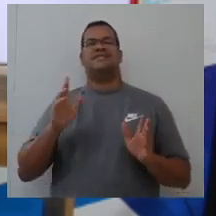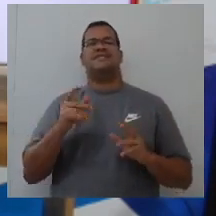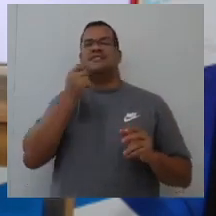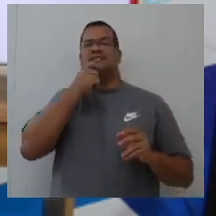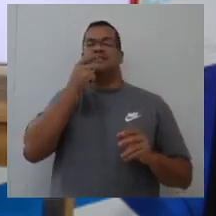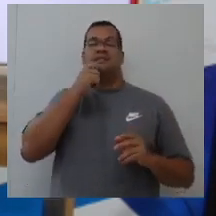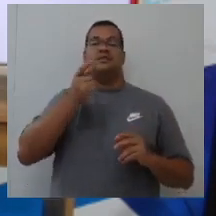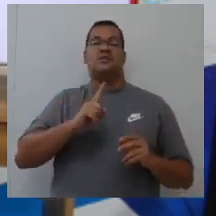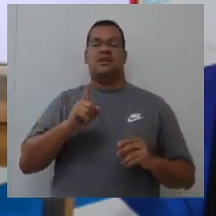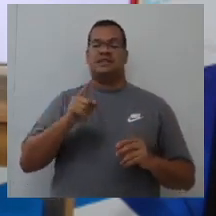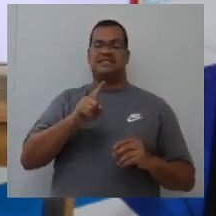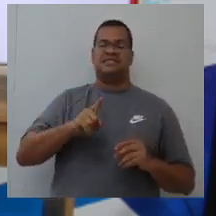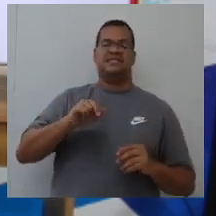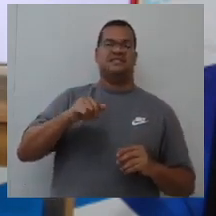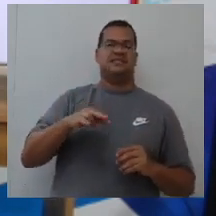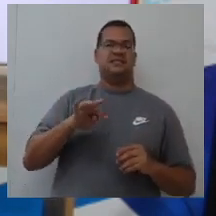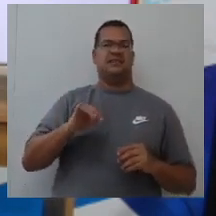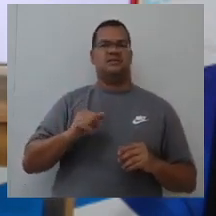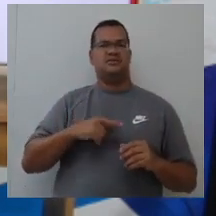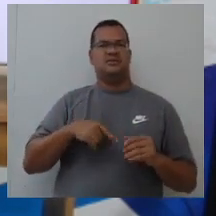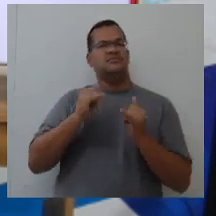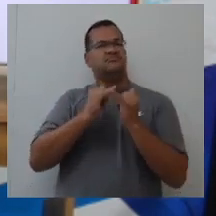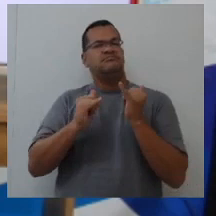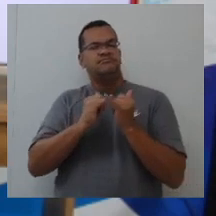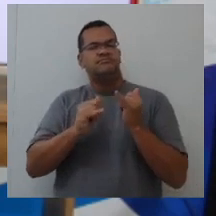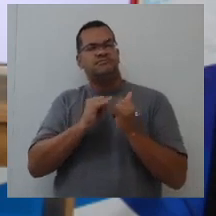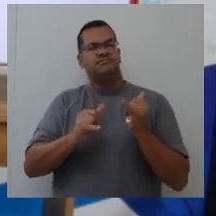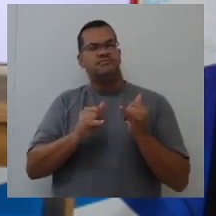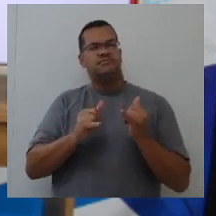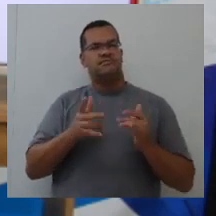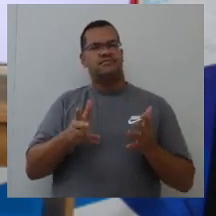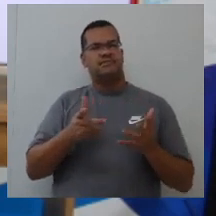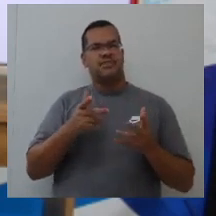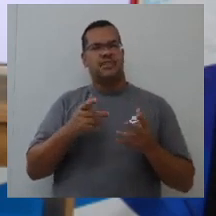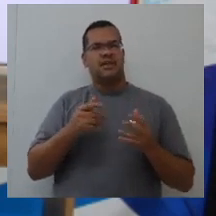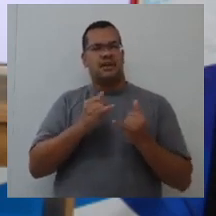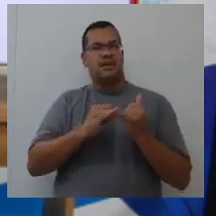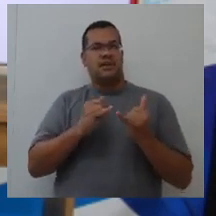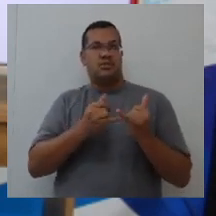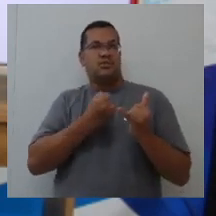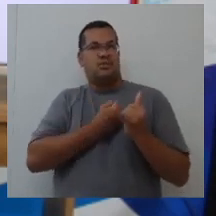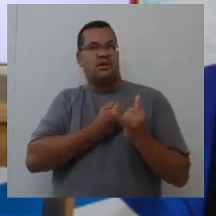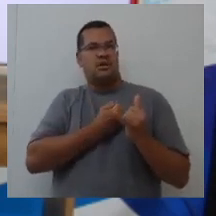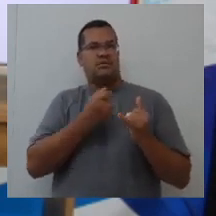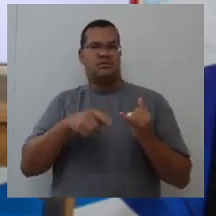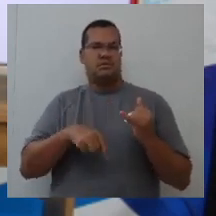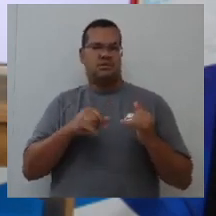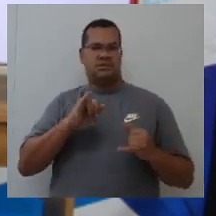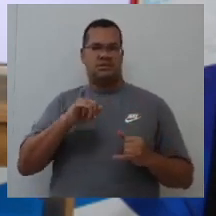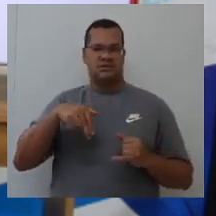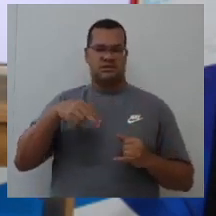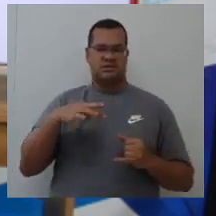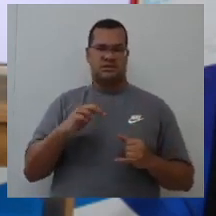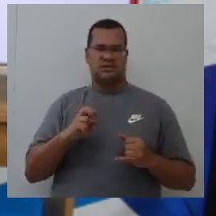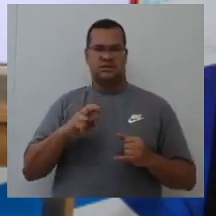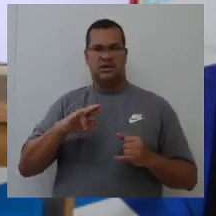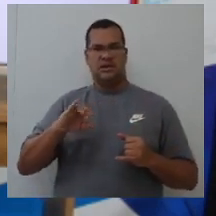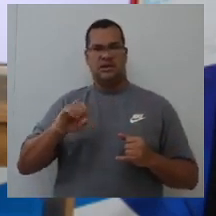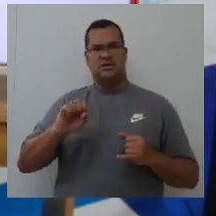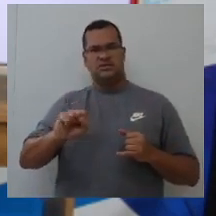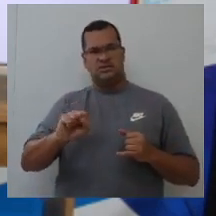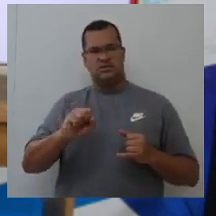não é isso. Mas veja, a semelhança, eles se parecem. Então, na verdade, os números inteiros são